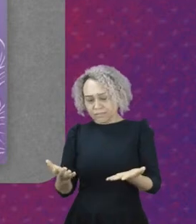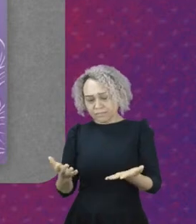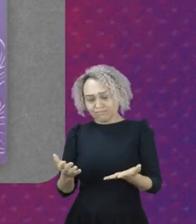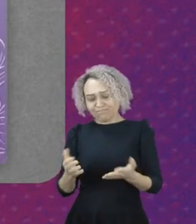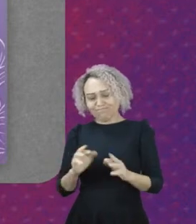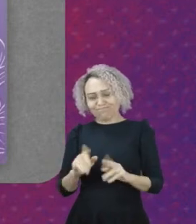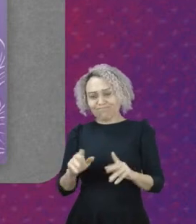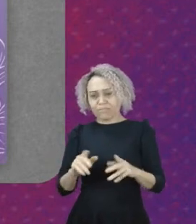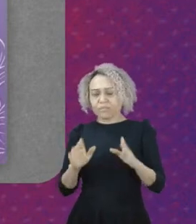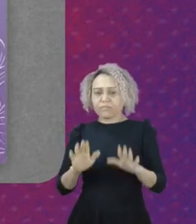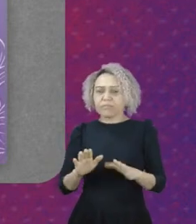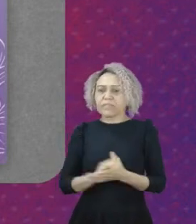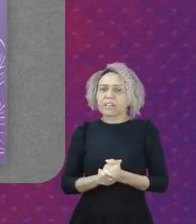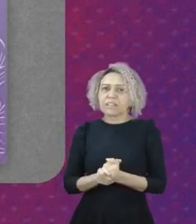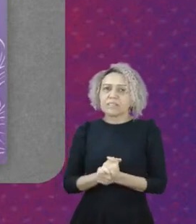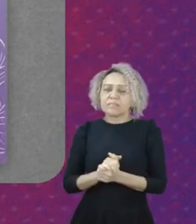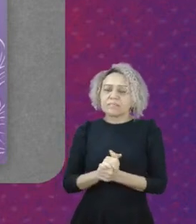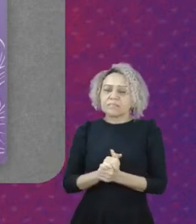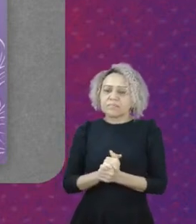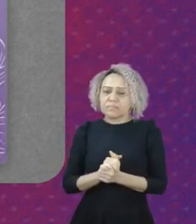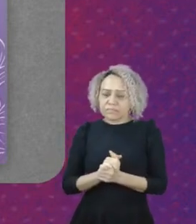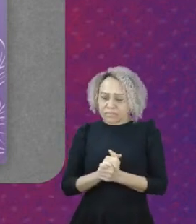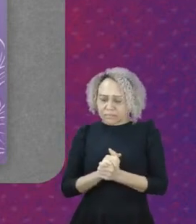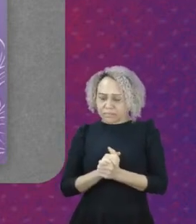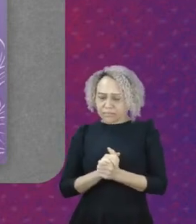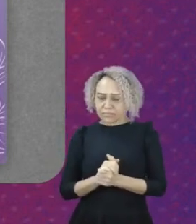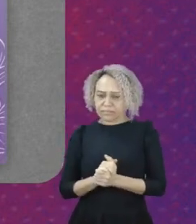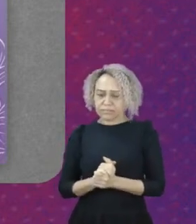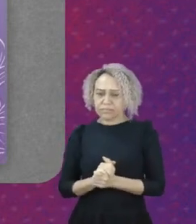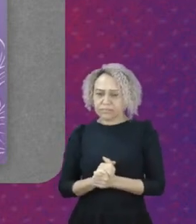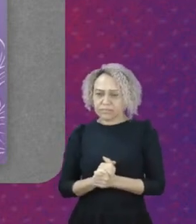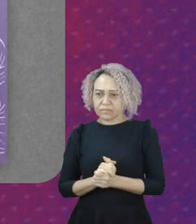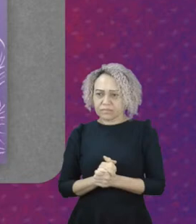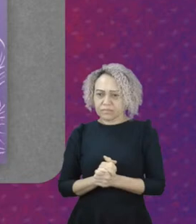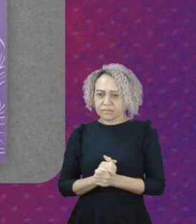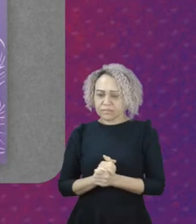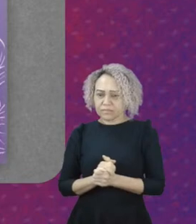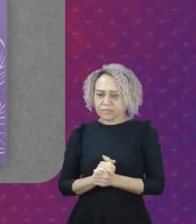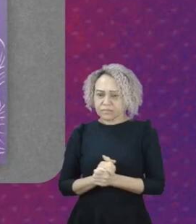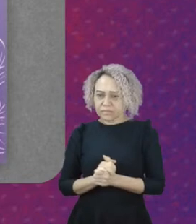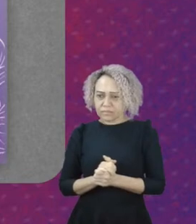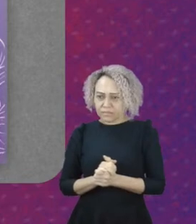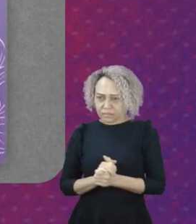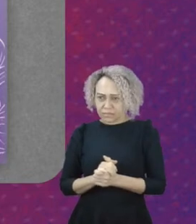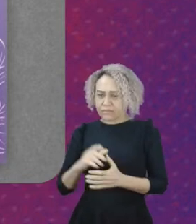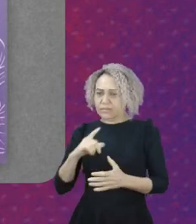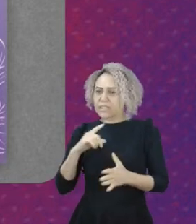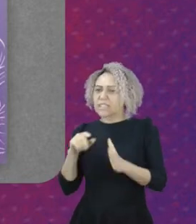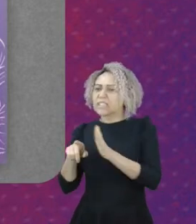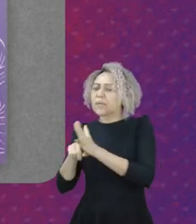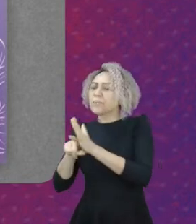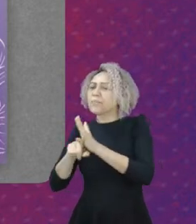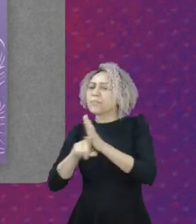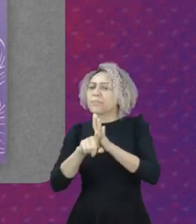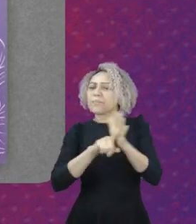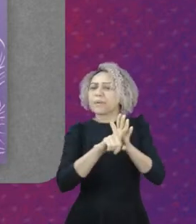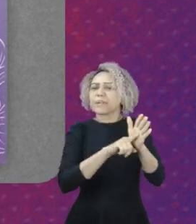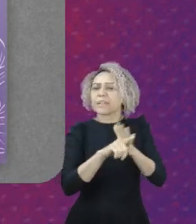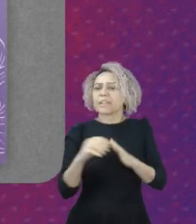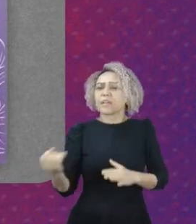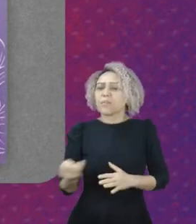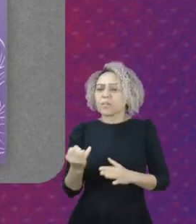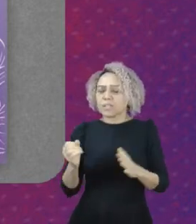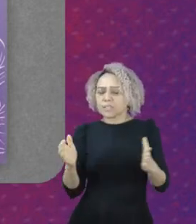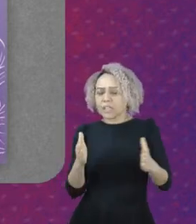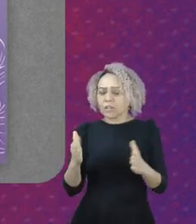não aconteçam, inclusive o feminicídio. Tem essa pesquisa importante que saiu agora em